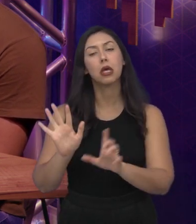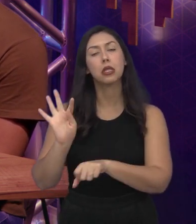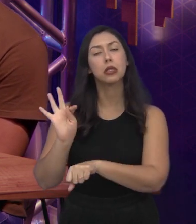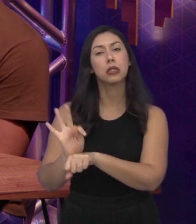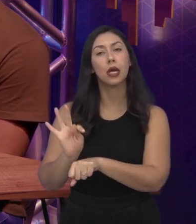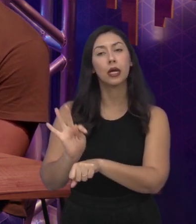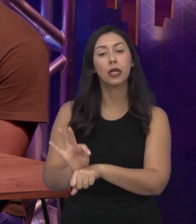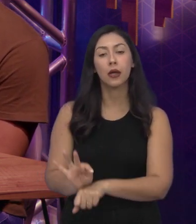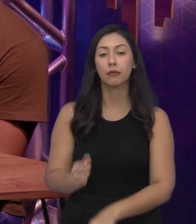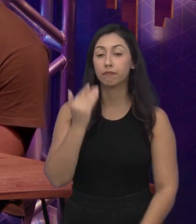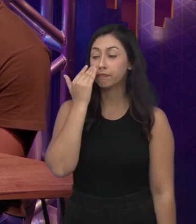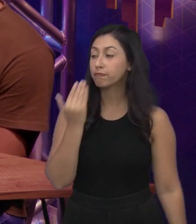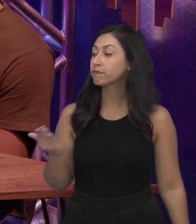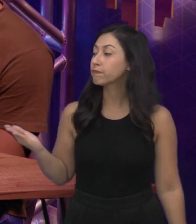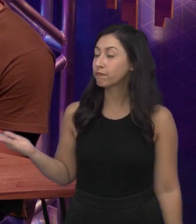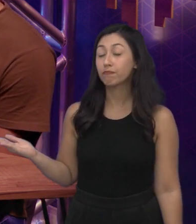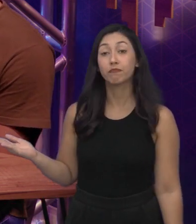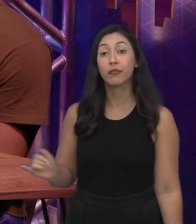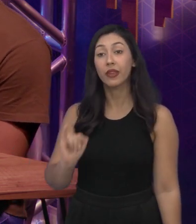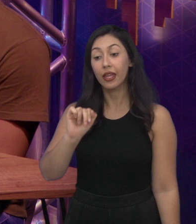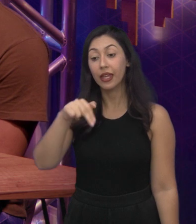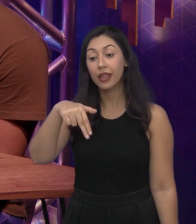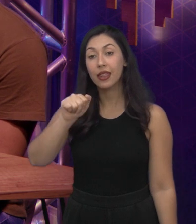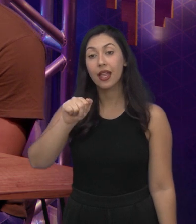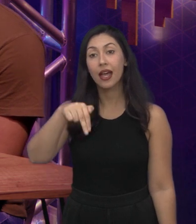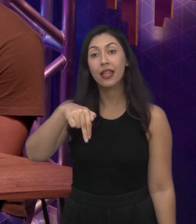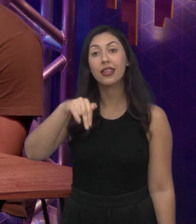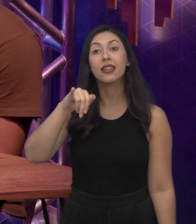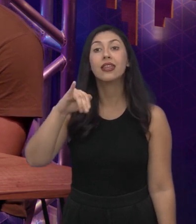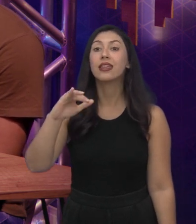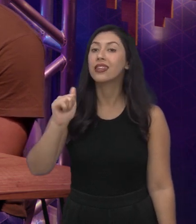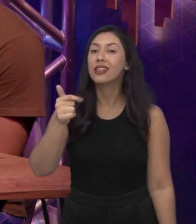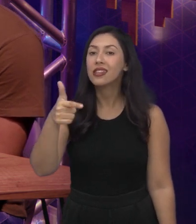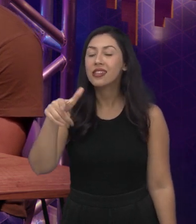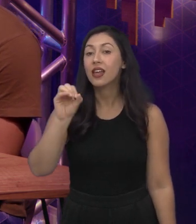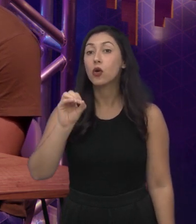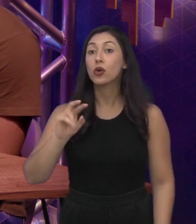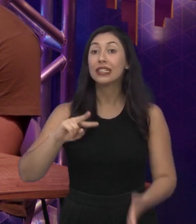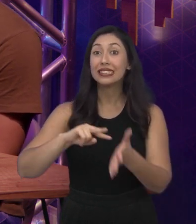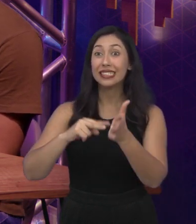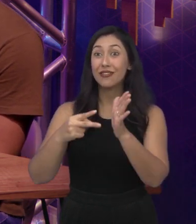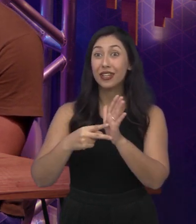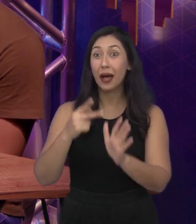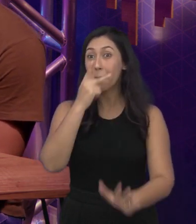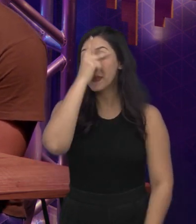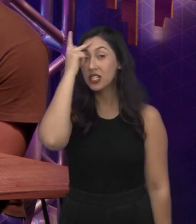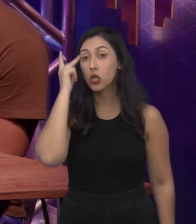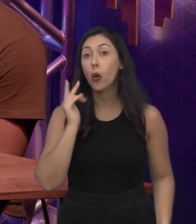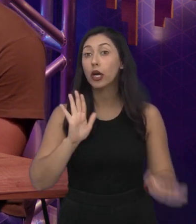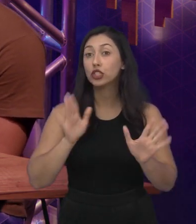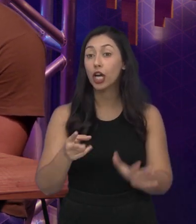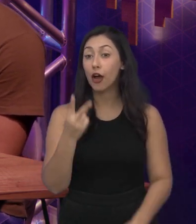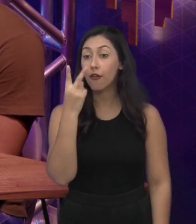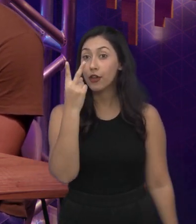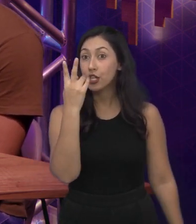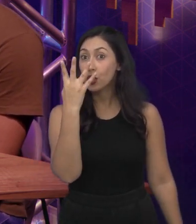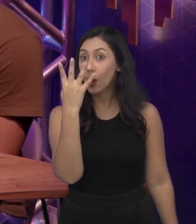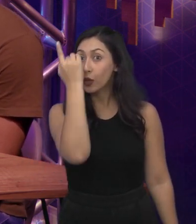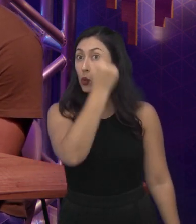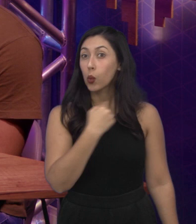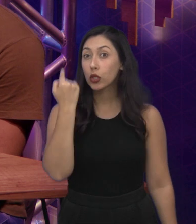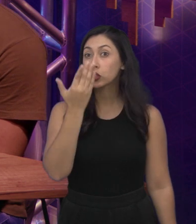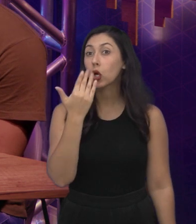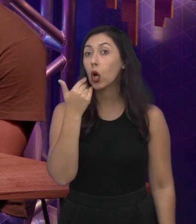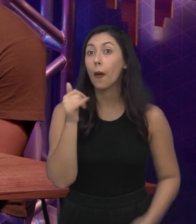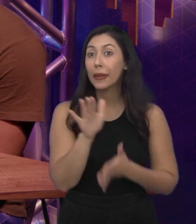técnico, biológico, que é a inanição, que é depois que a pessoa passa 24 horas sem comer, o corpo dela